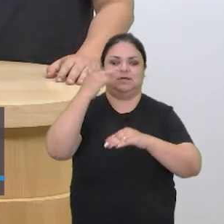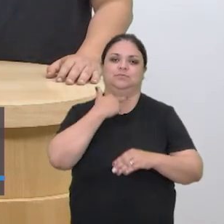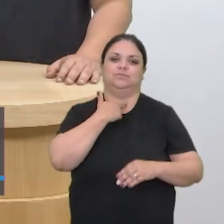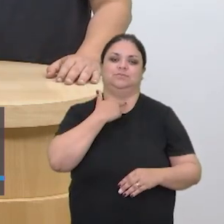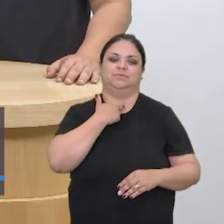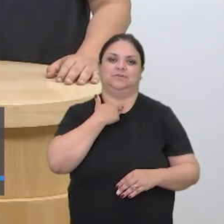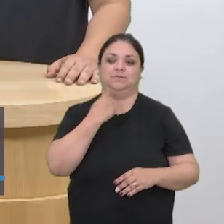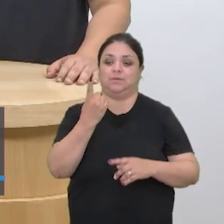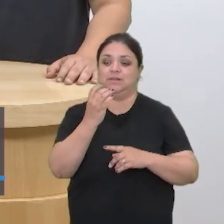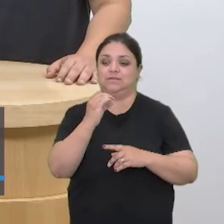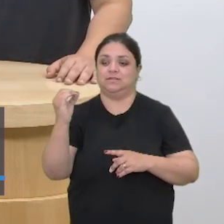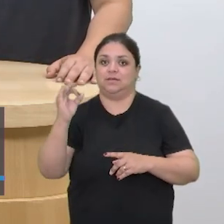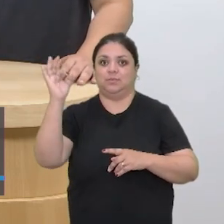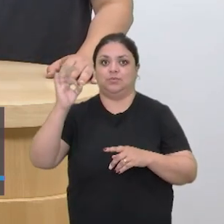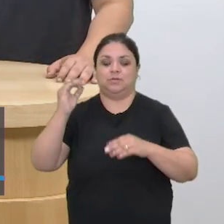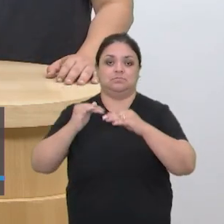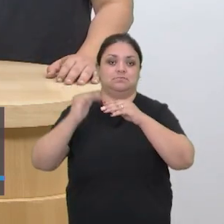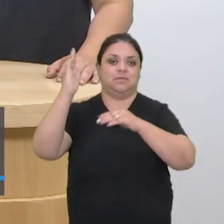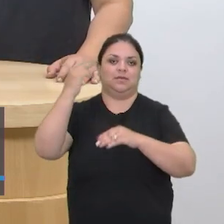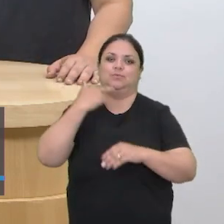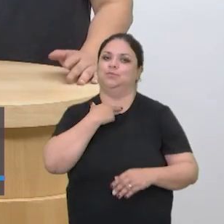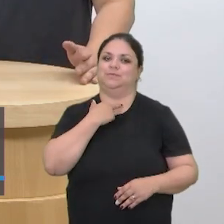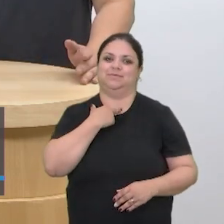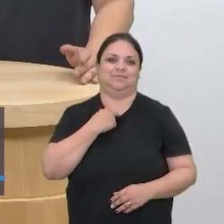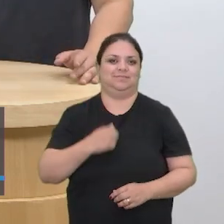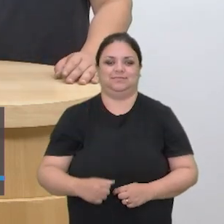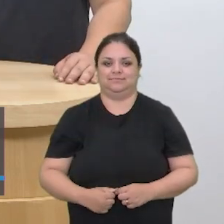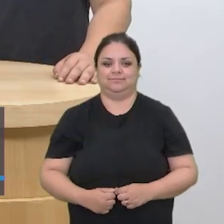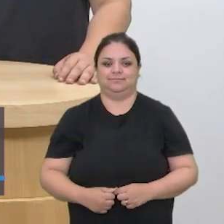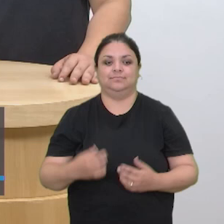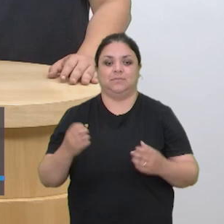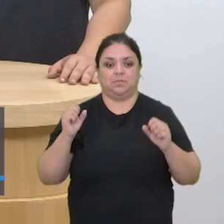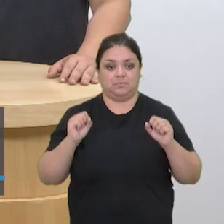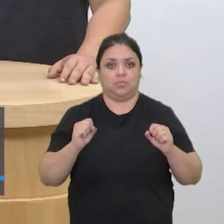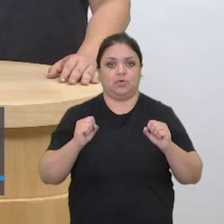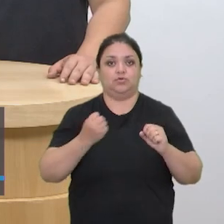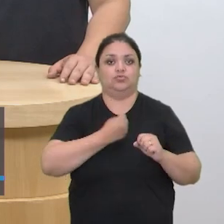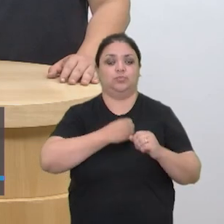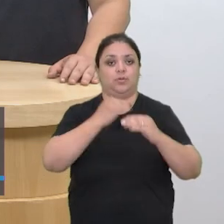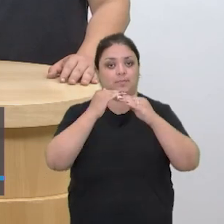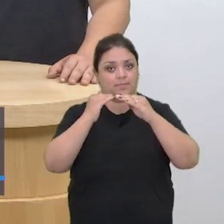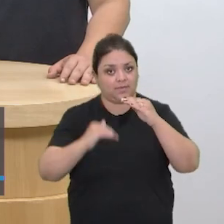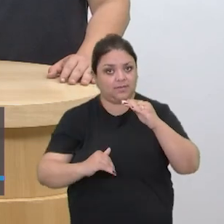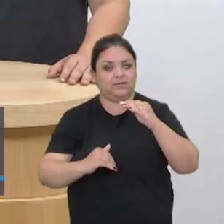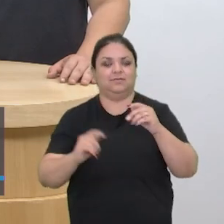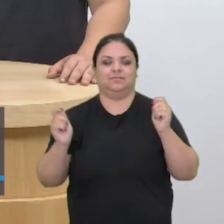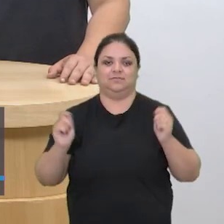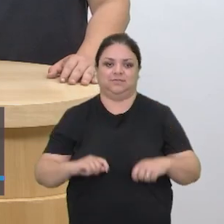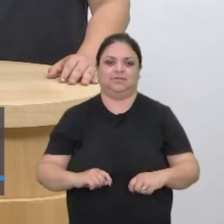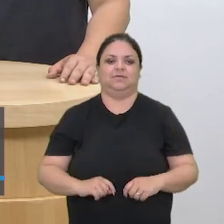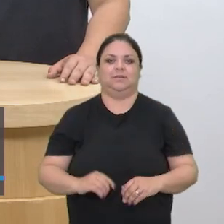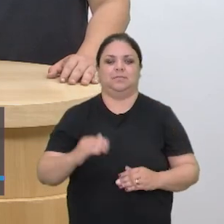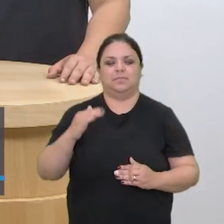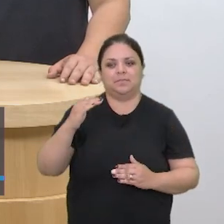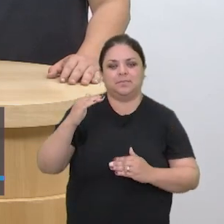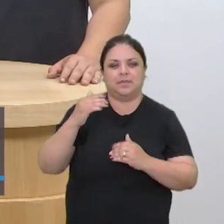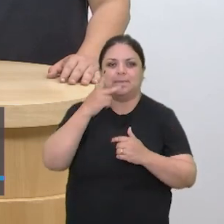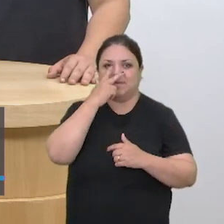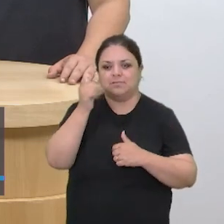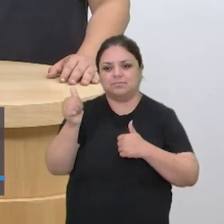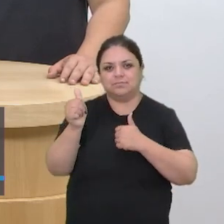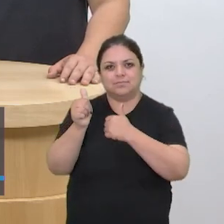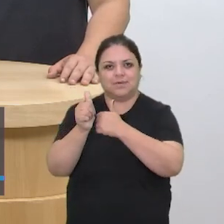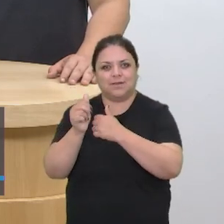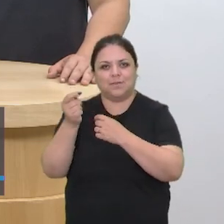de 100%. Isso significa que posso ter números menores, chegando próximo a 1